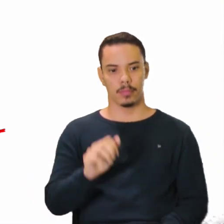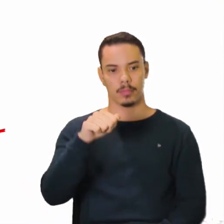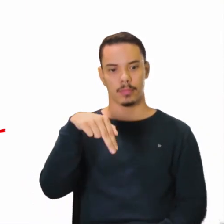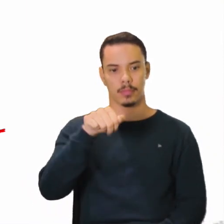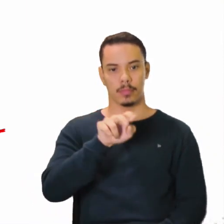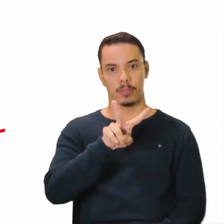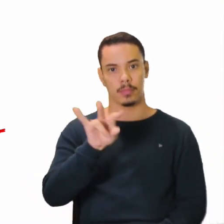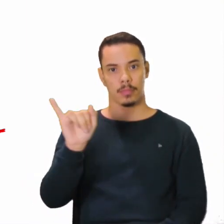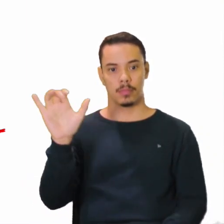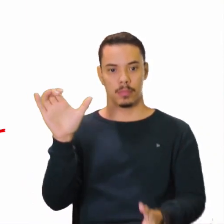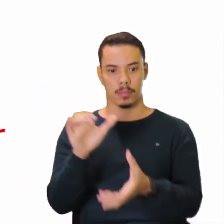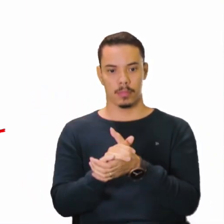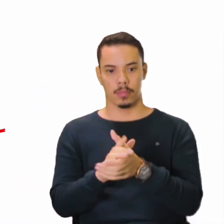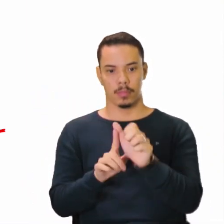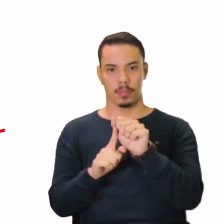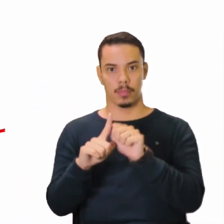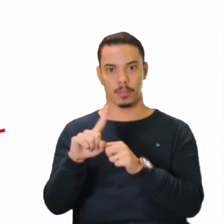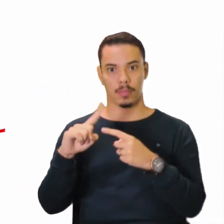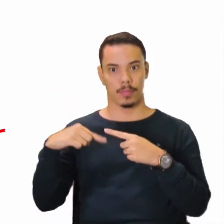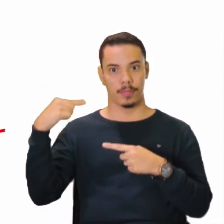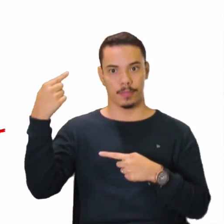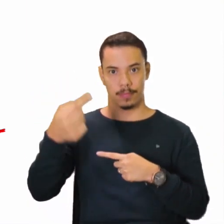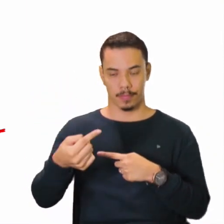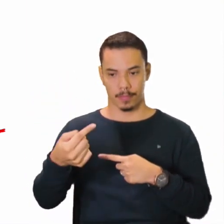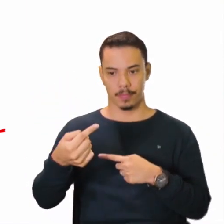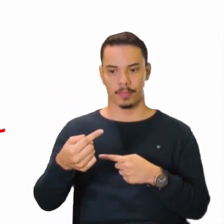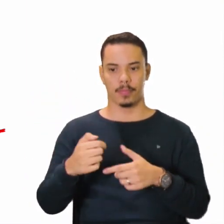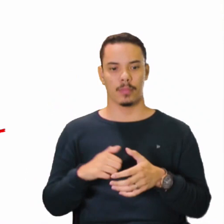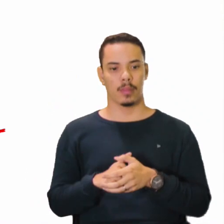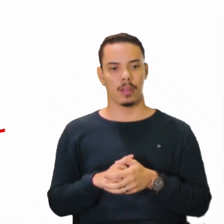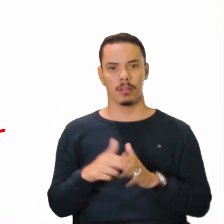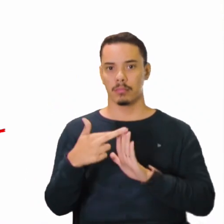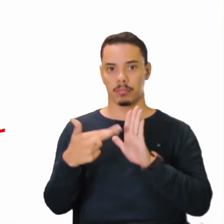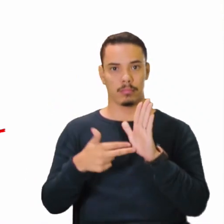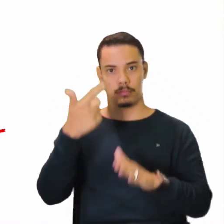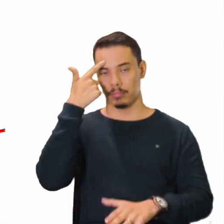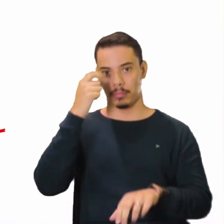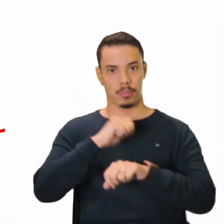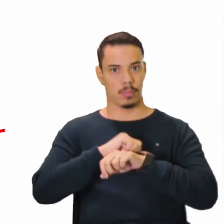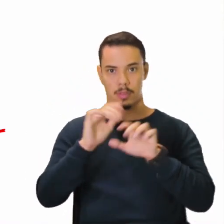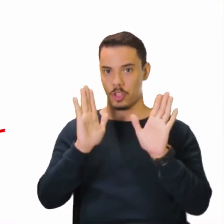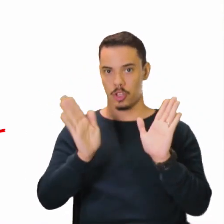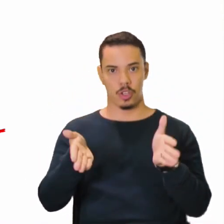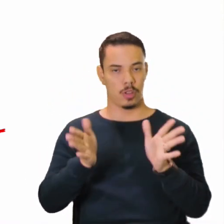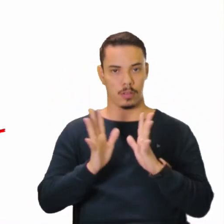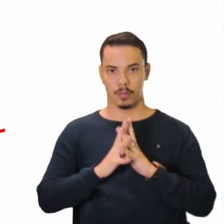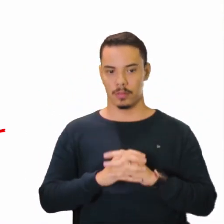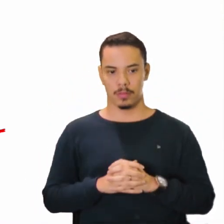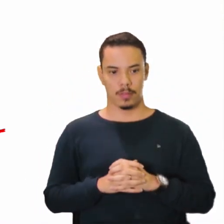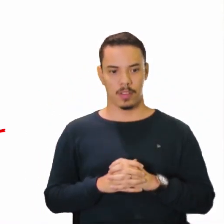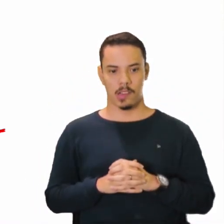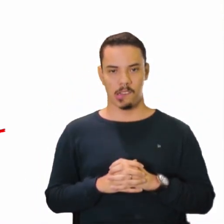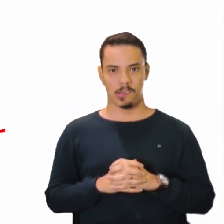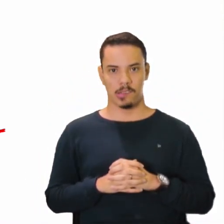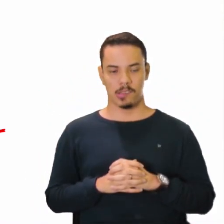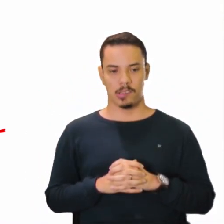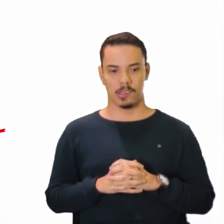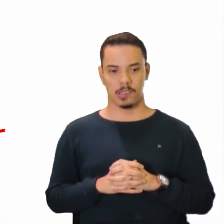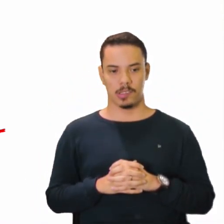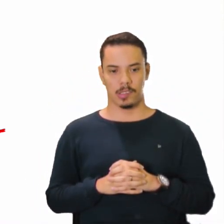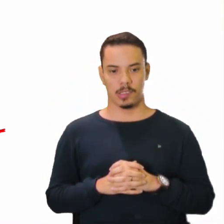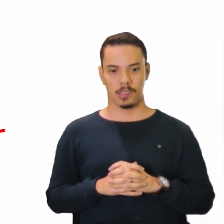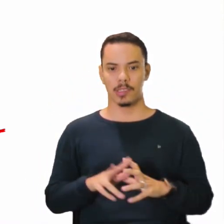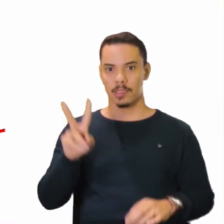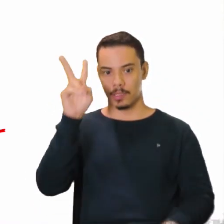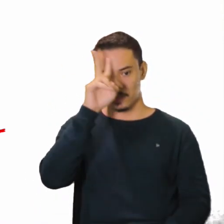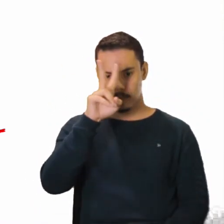vai casar no mês que vem. A regra tá clara. Vamos lá. Poxa, agora